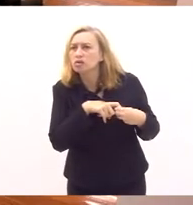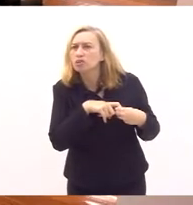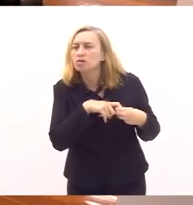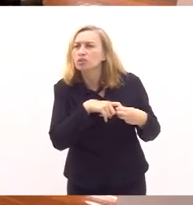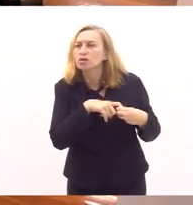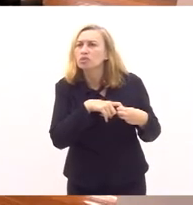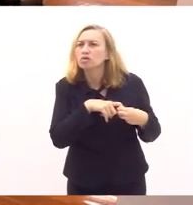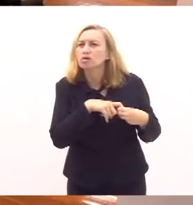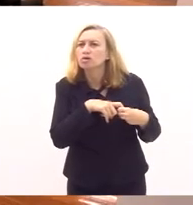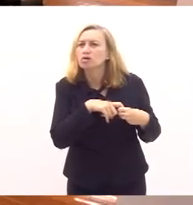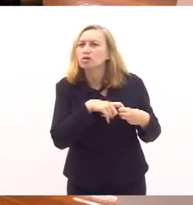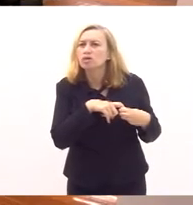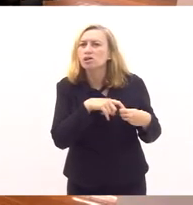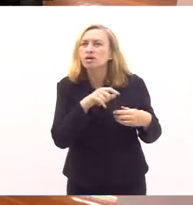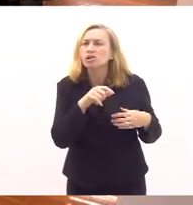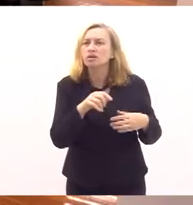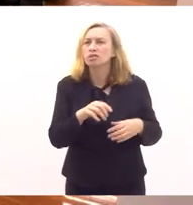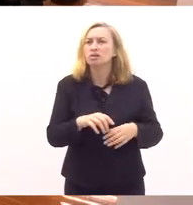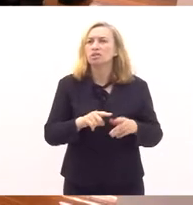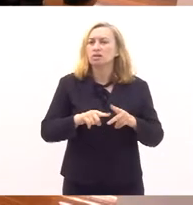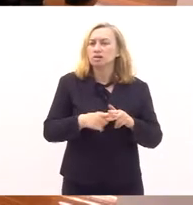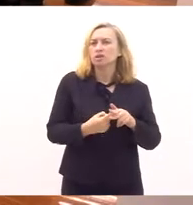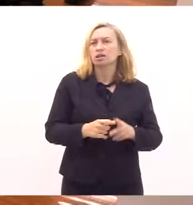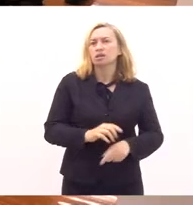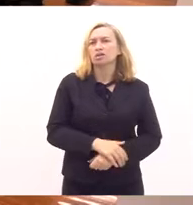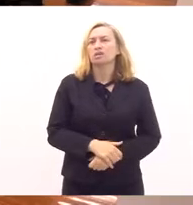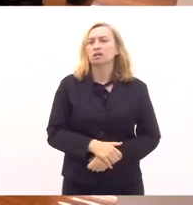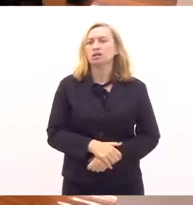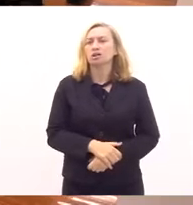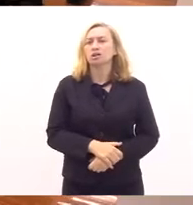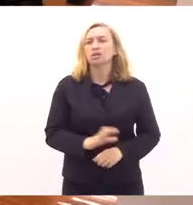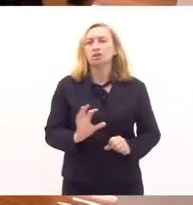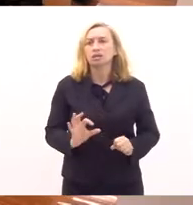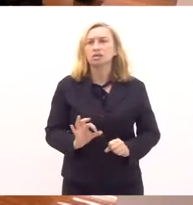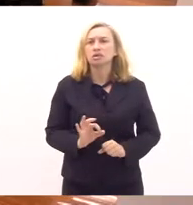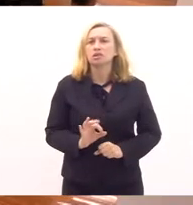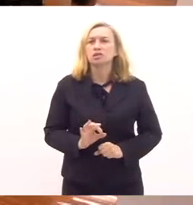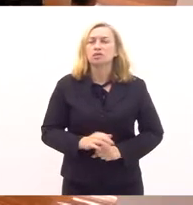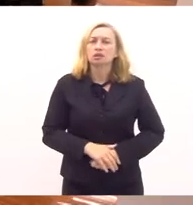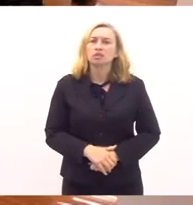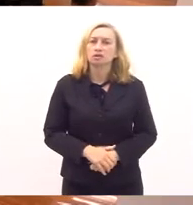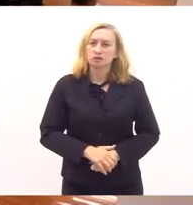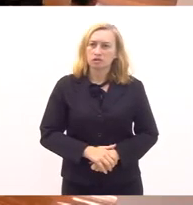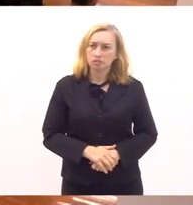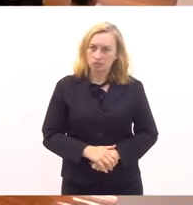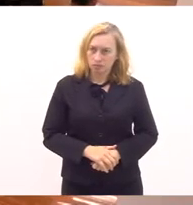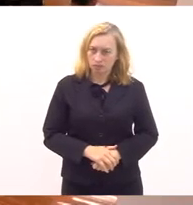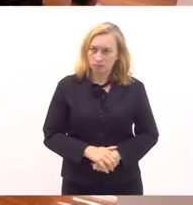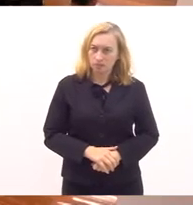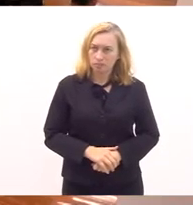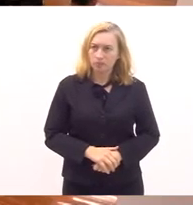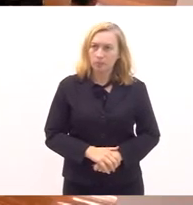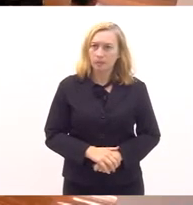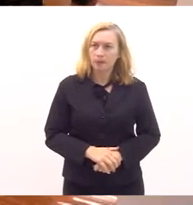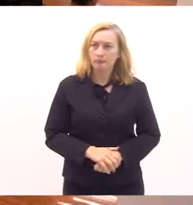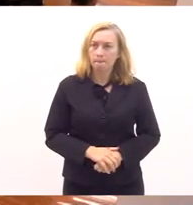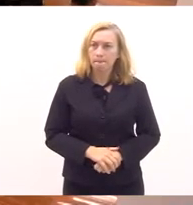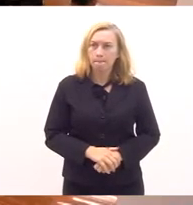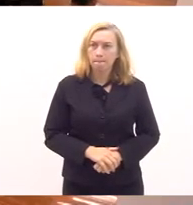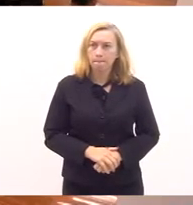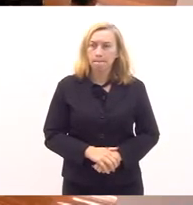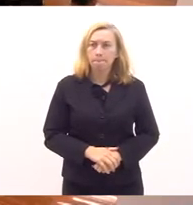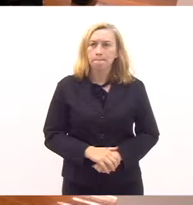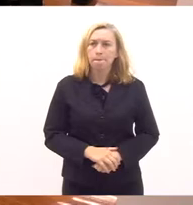salário mínimo seja reajustado. Estamos segurando ao máximo dentro da... Tava sem fala.